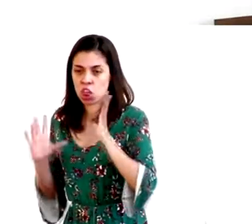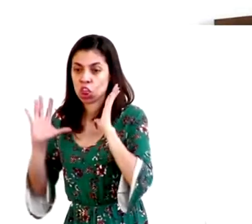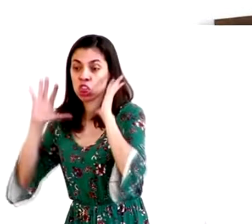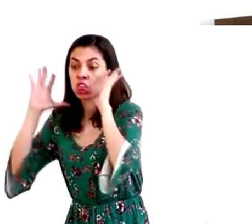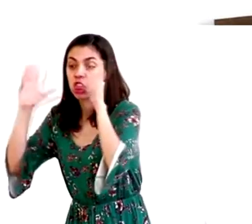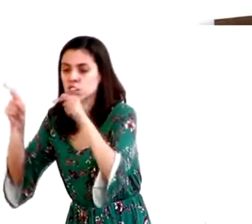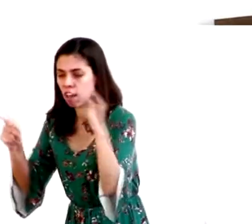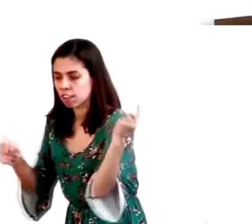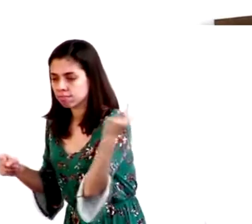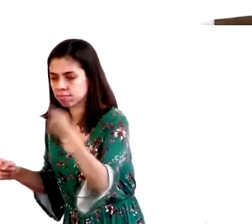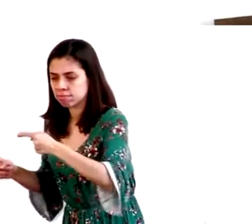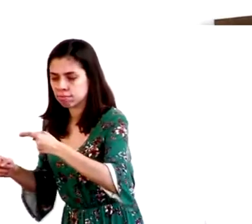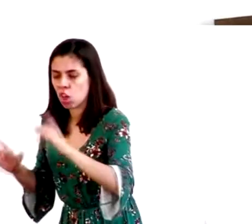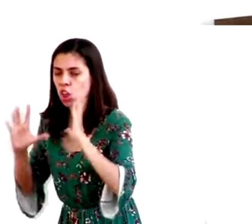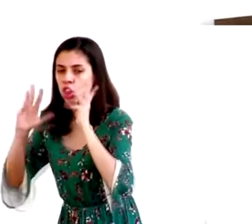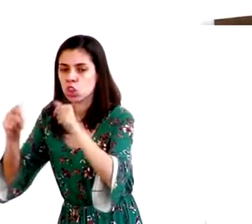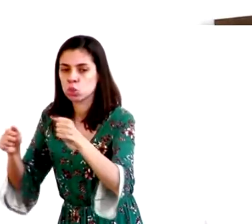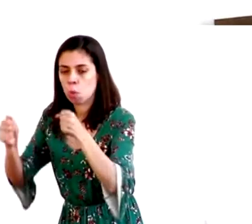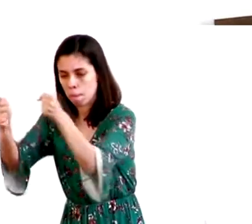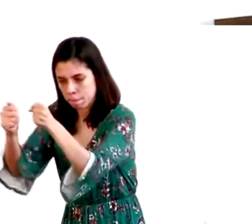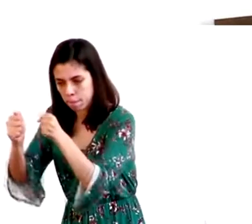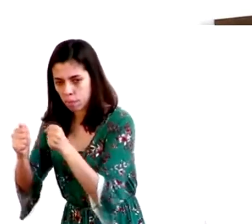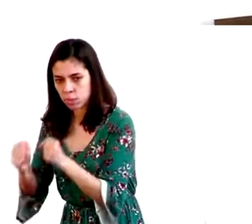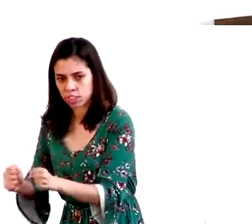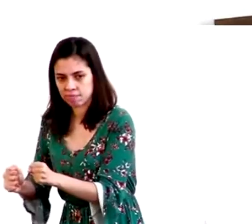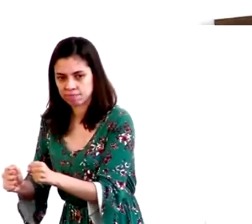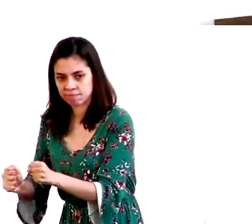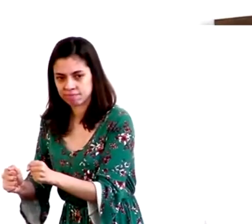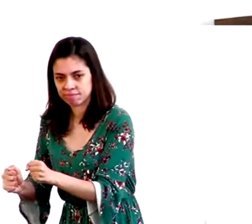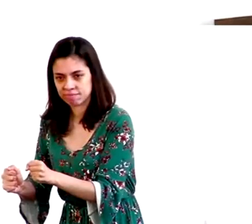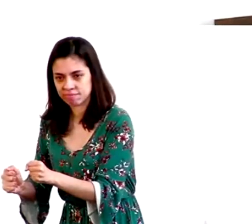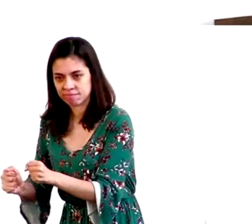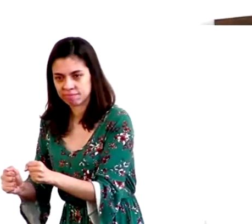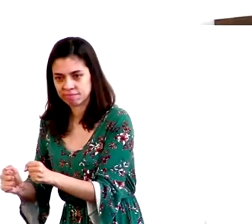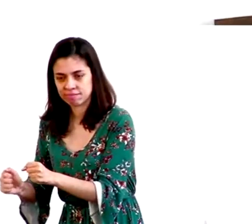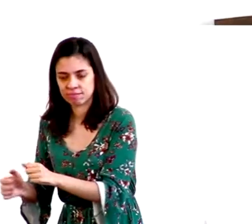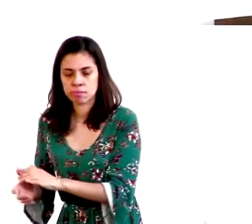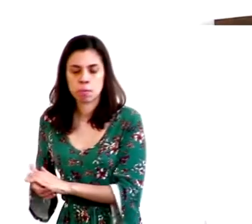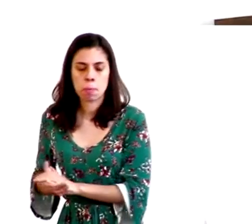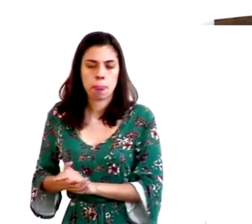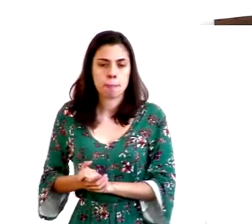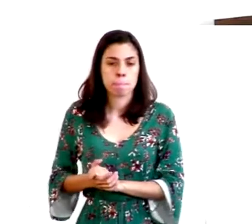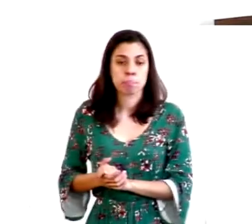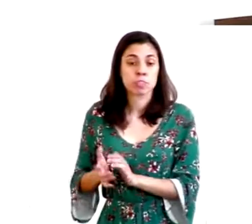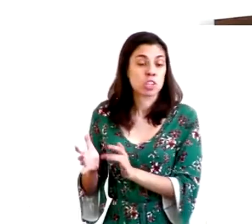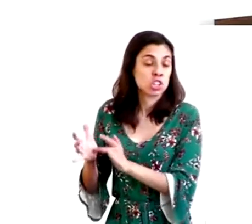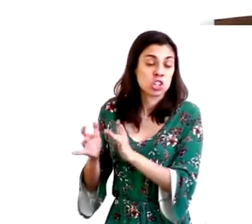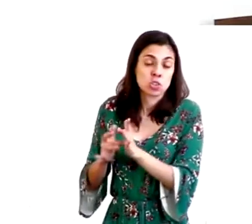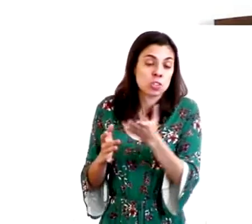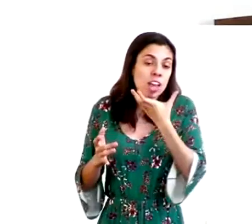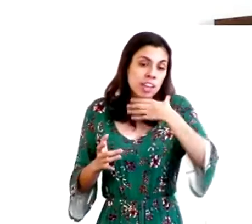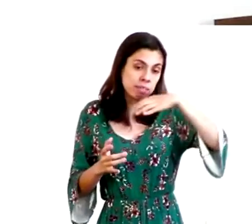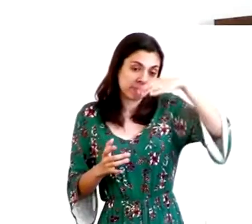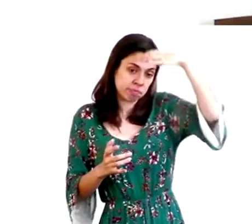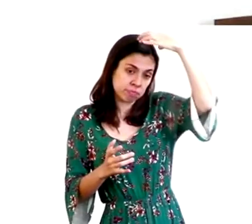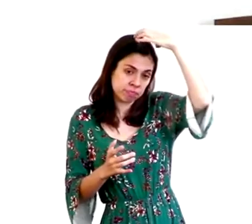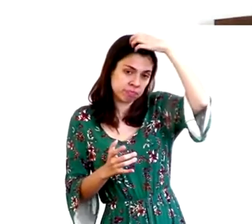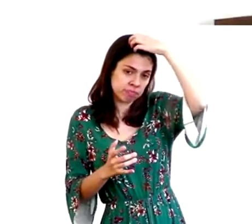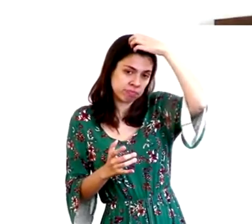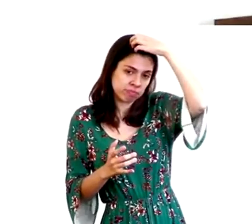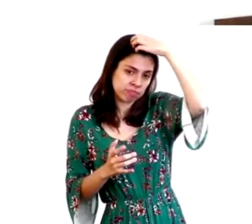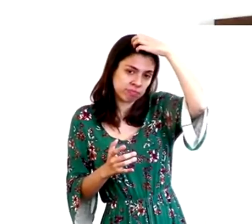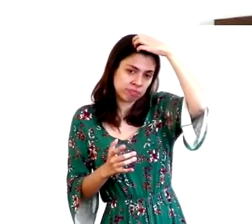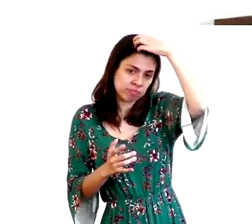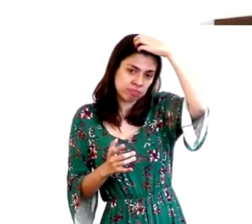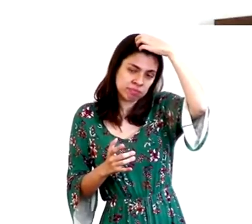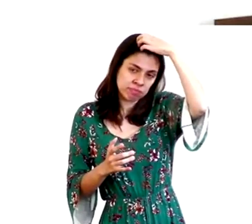Jesus é o Rei. E a mensagem que Jesus começou a pregar é simples. A